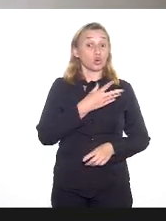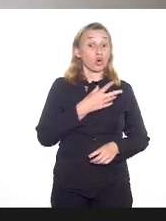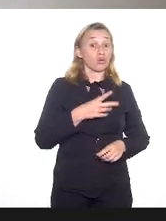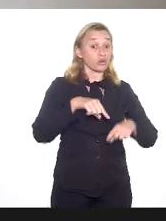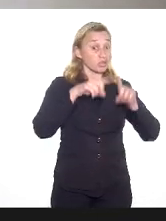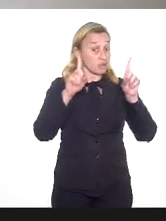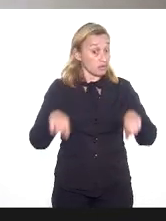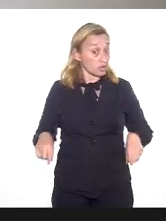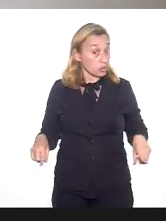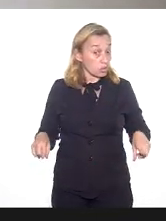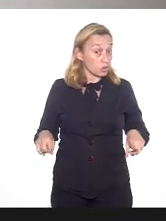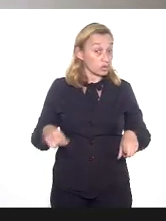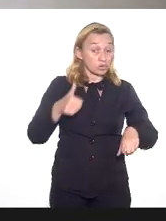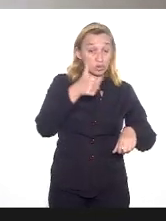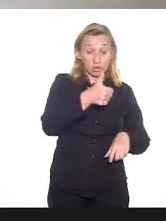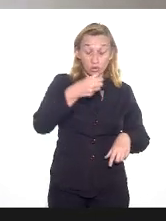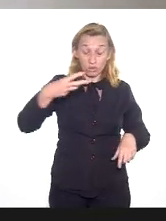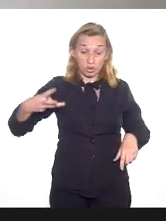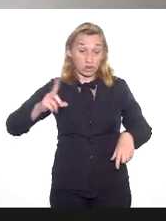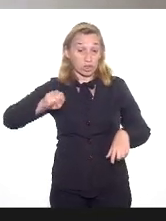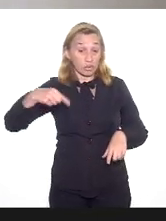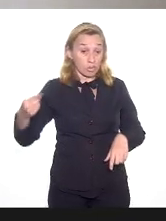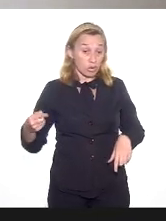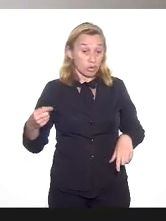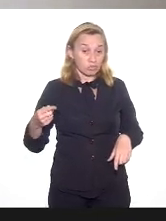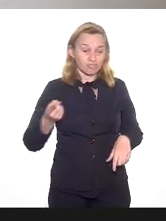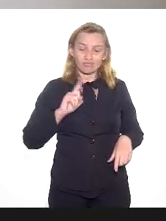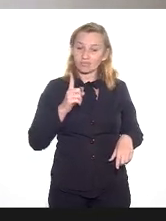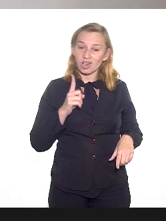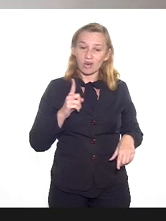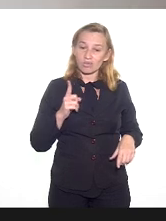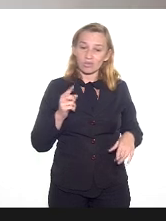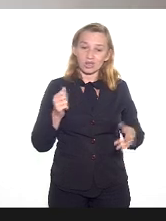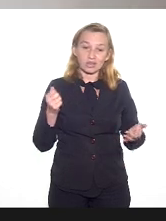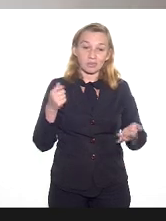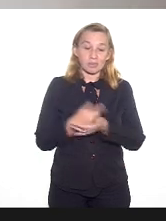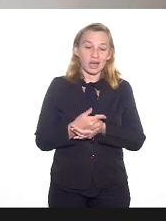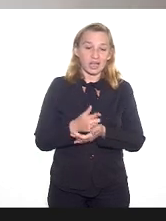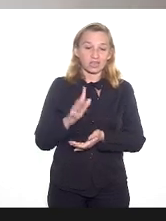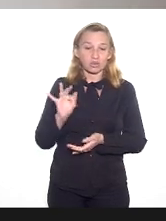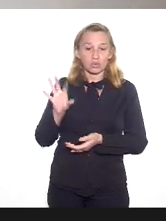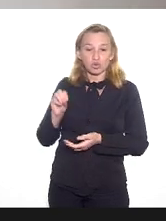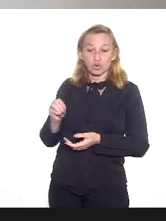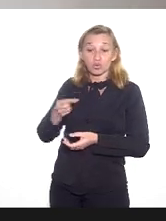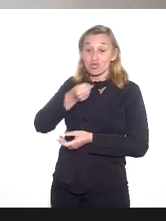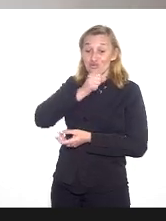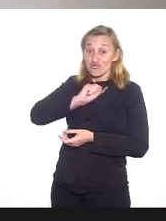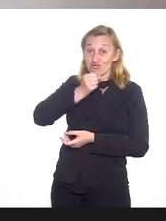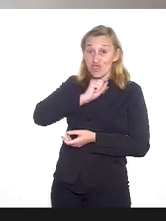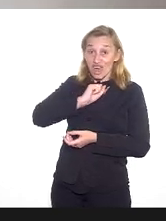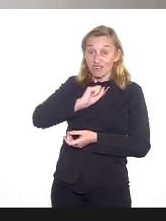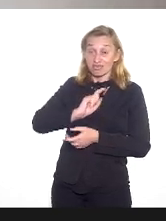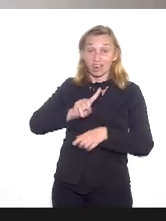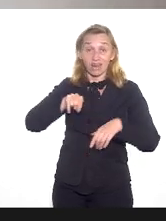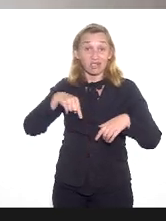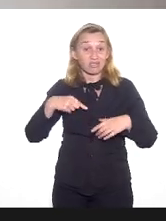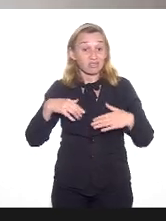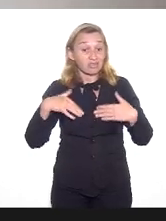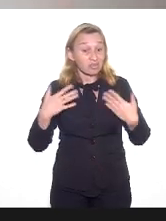servidores, pós-2013, não mais contribuíssem com o fundo antigo. Então, não há